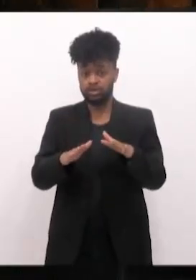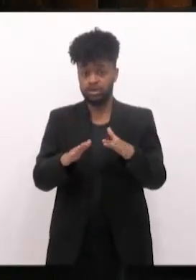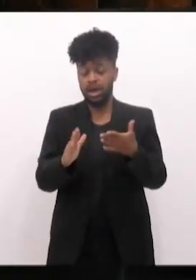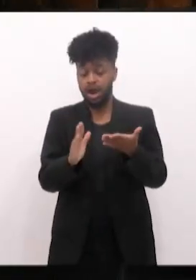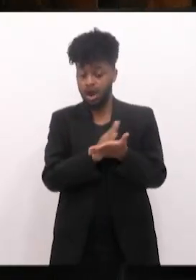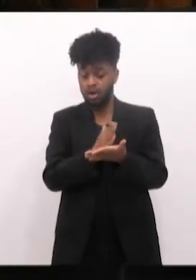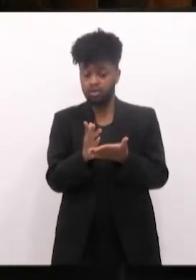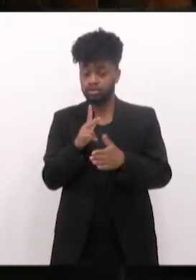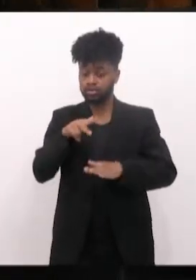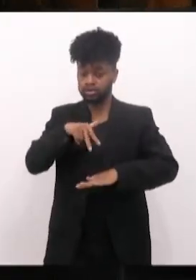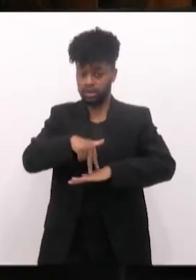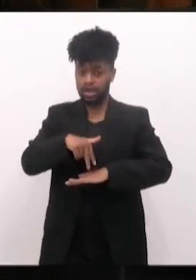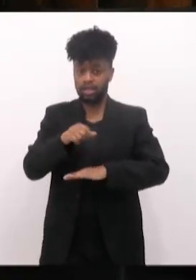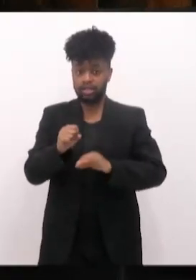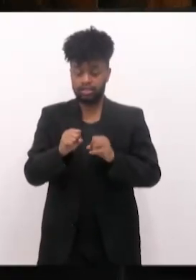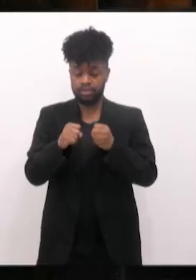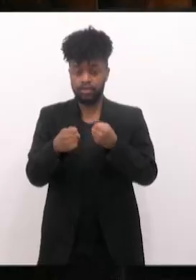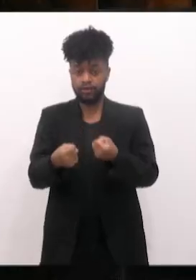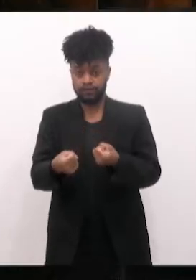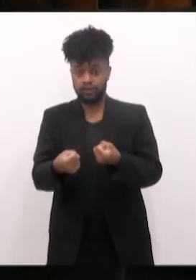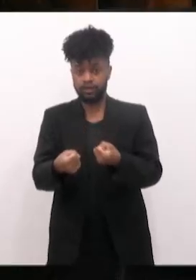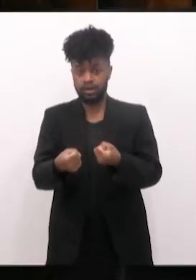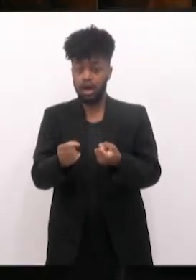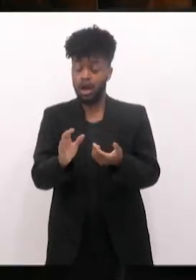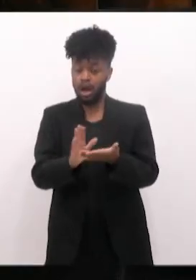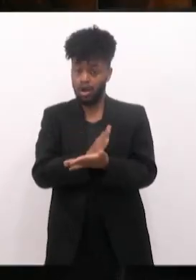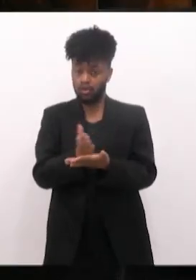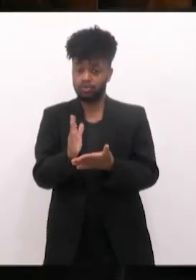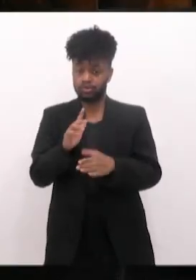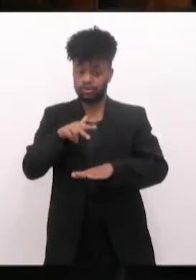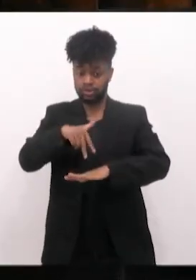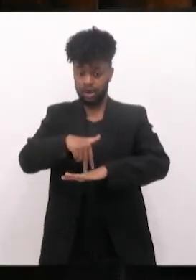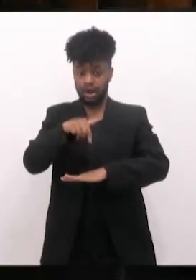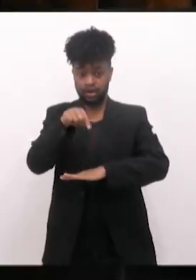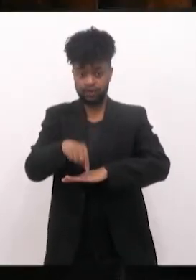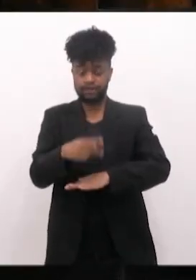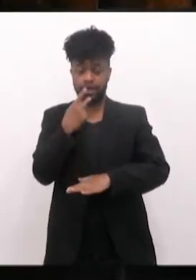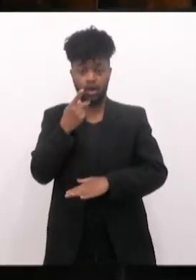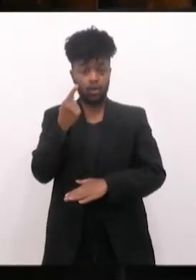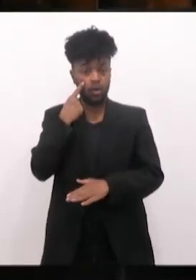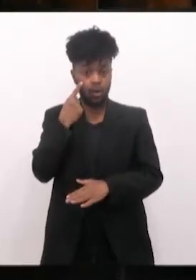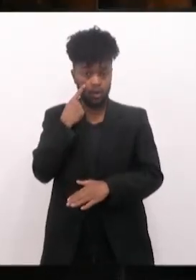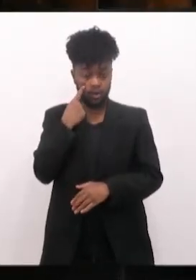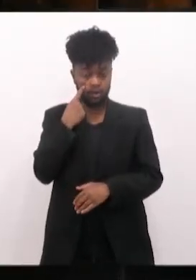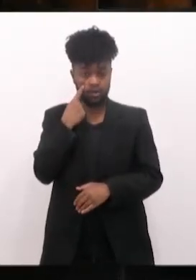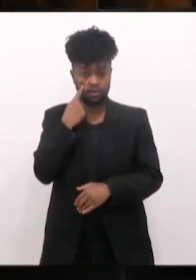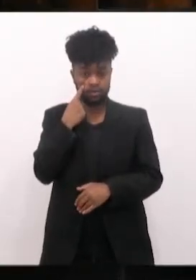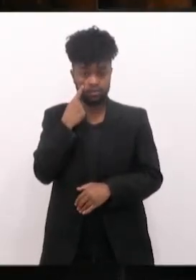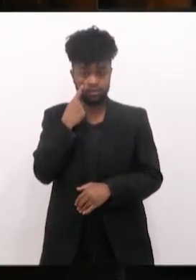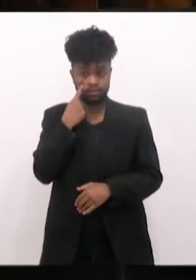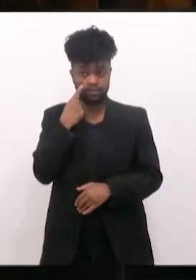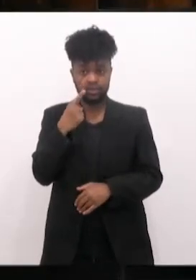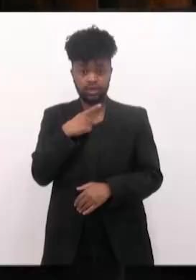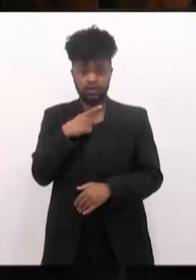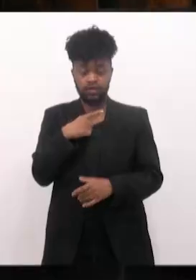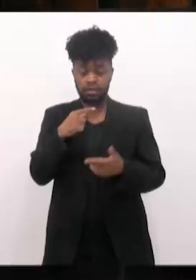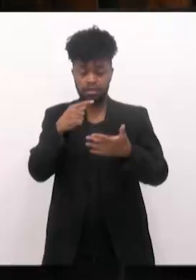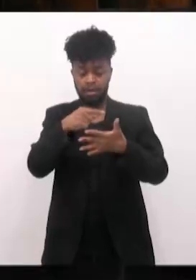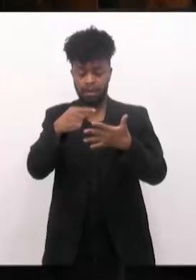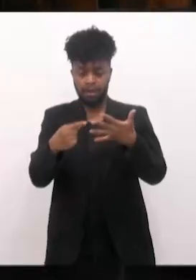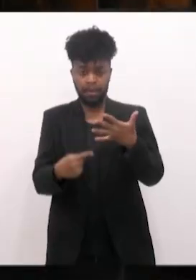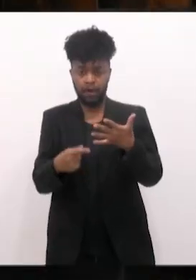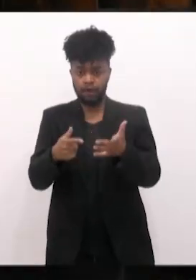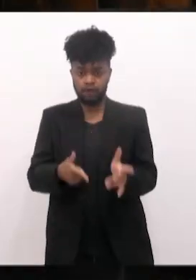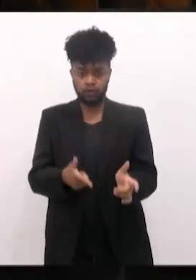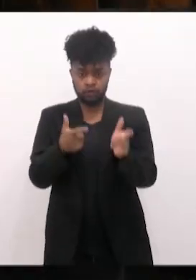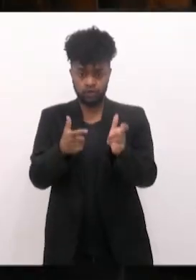aqui defender, alguns virão aqui e falarão, olha, foram tantos fuzis que